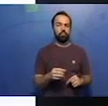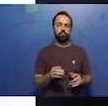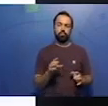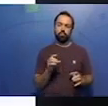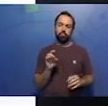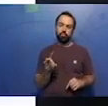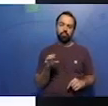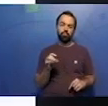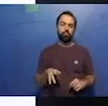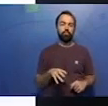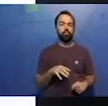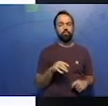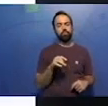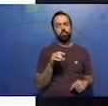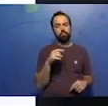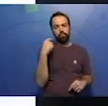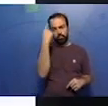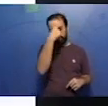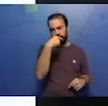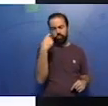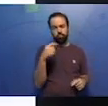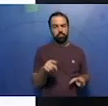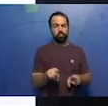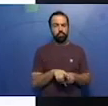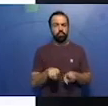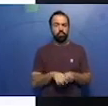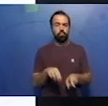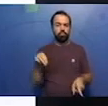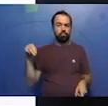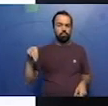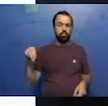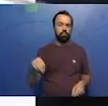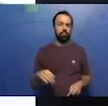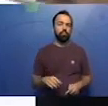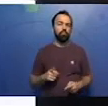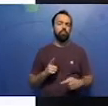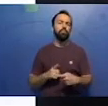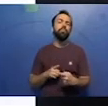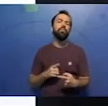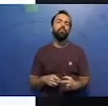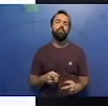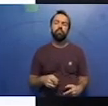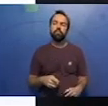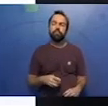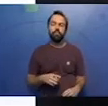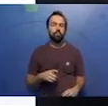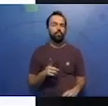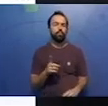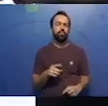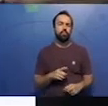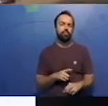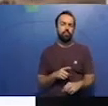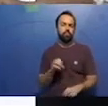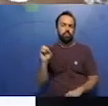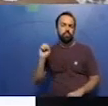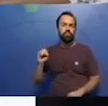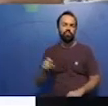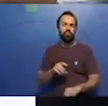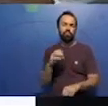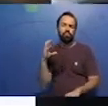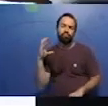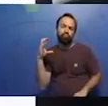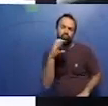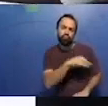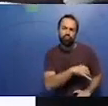a leitura não depende do ponteiro dos segundos. E por que isso acontece? Porque ele passa tão rapidamente, mas